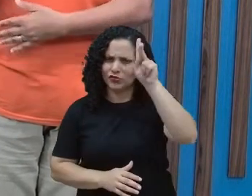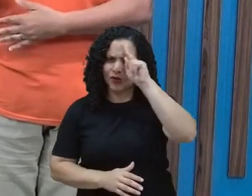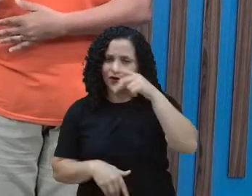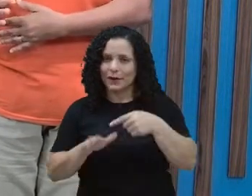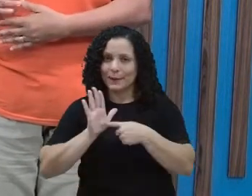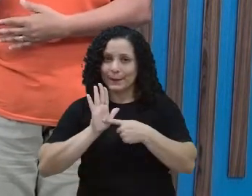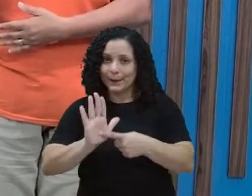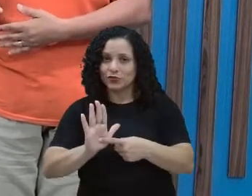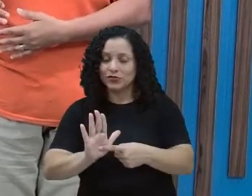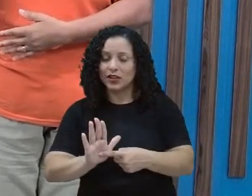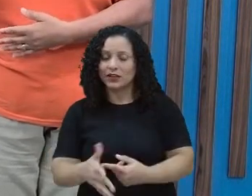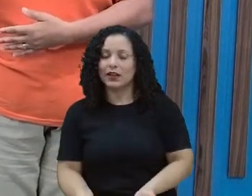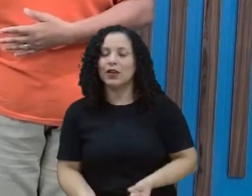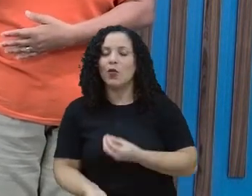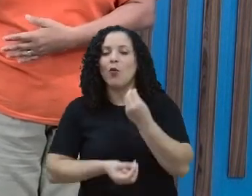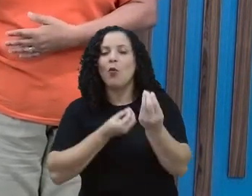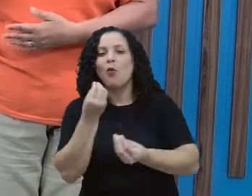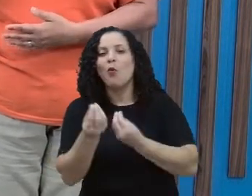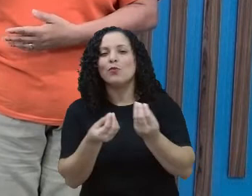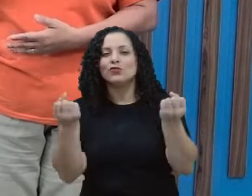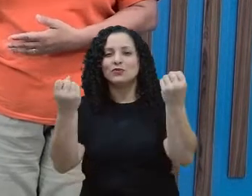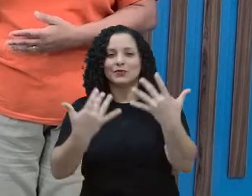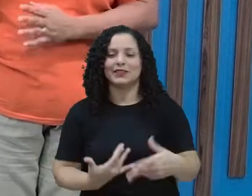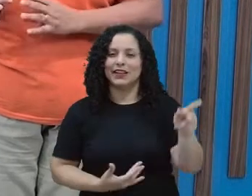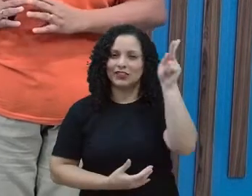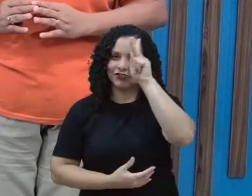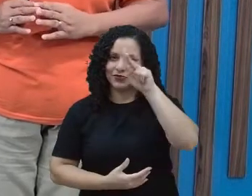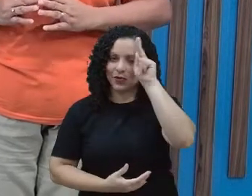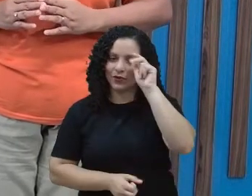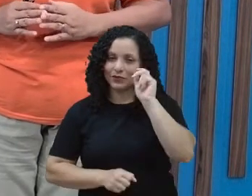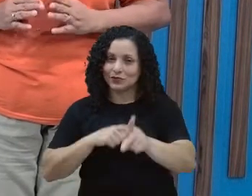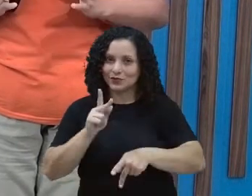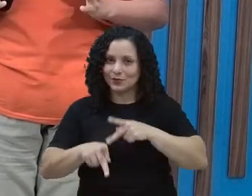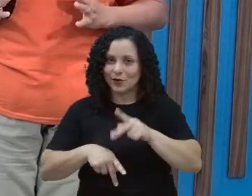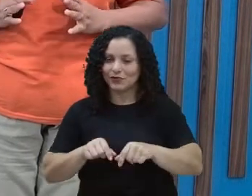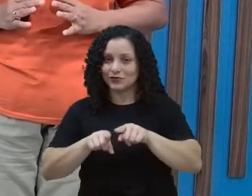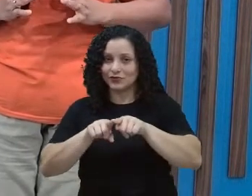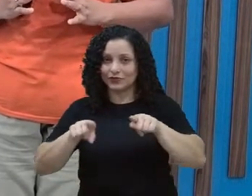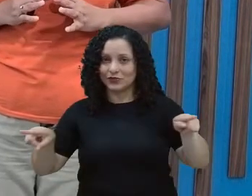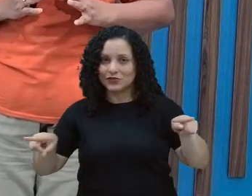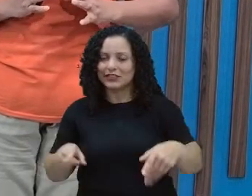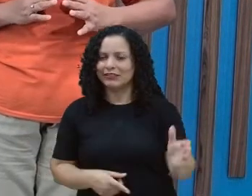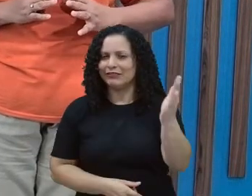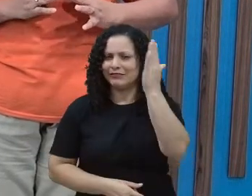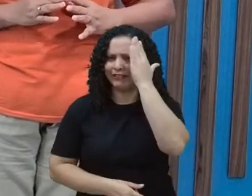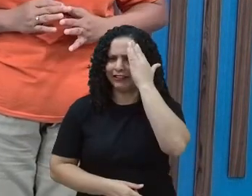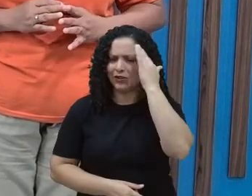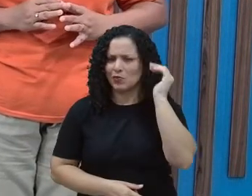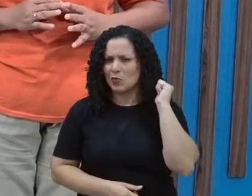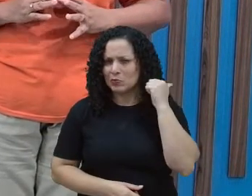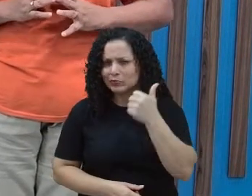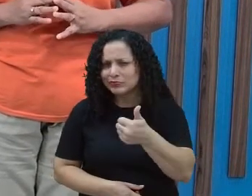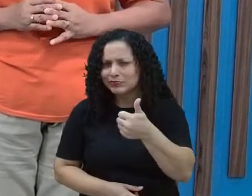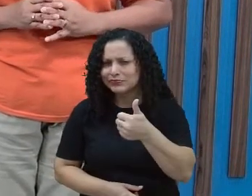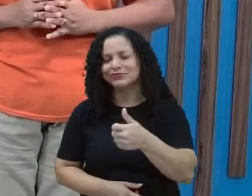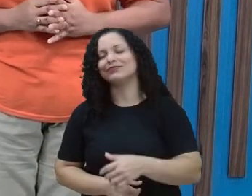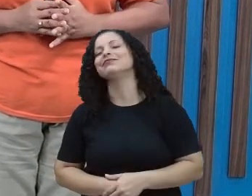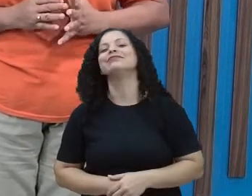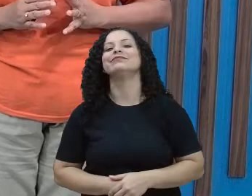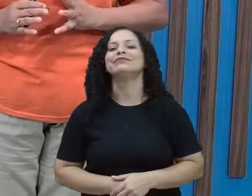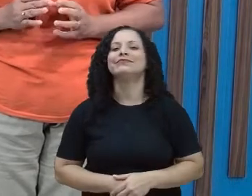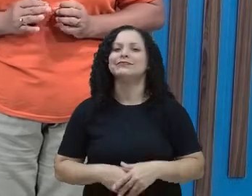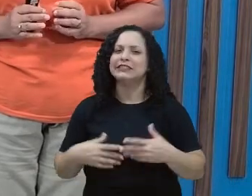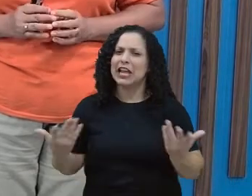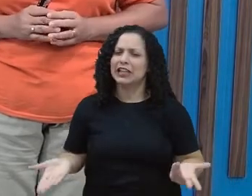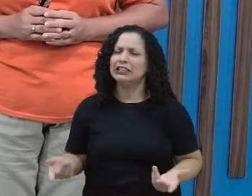de contar histórias dos povos indígenas. Então, eu espero que você tenha entendido bem direitinho. Será, professora